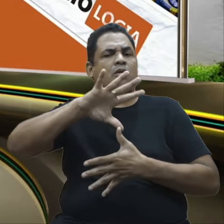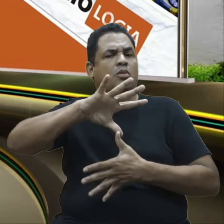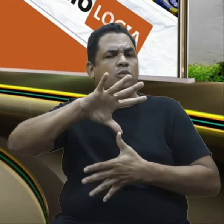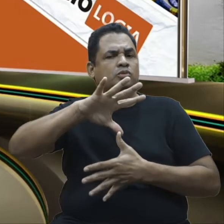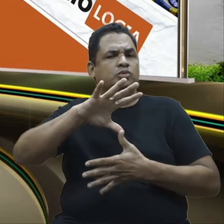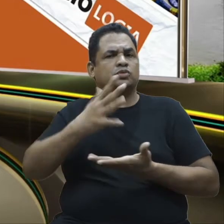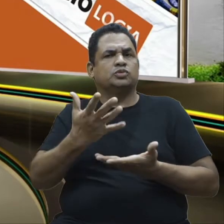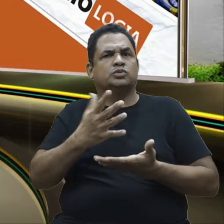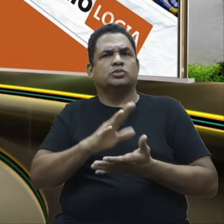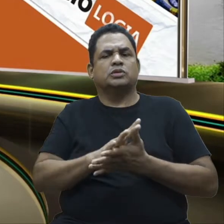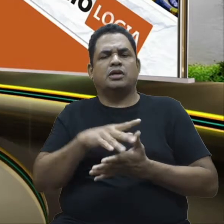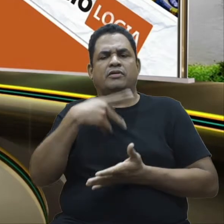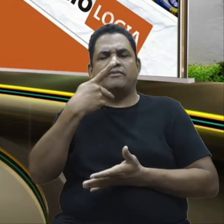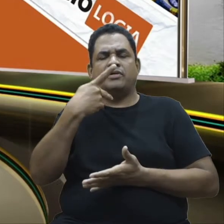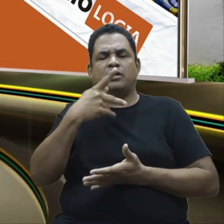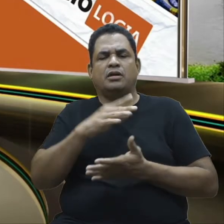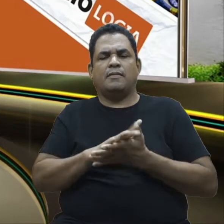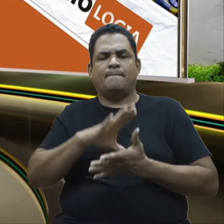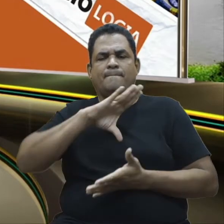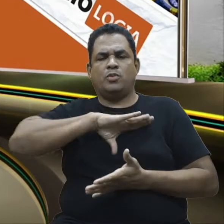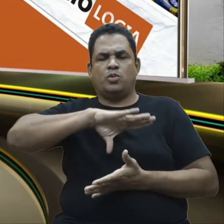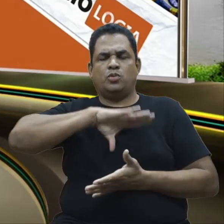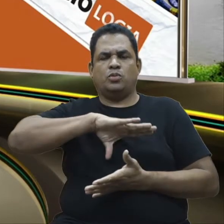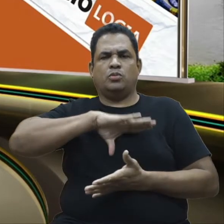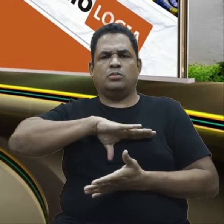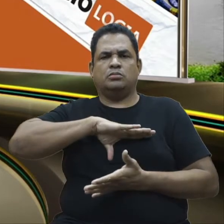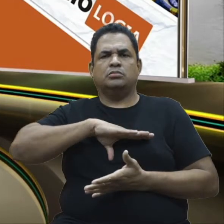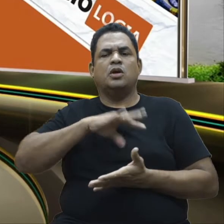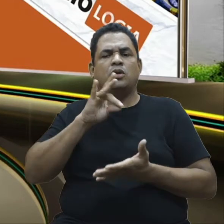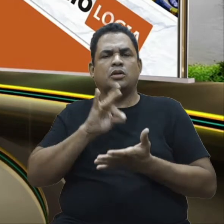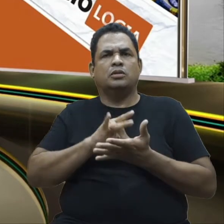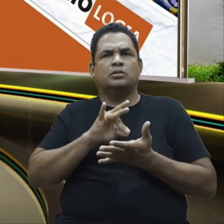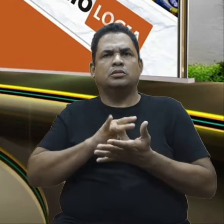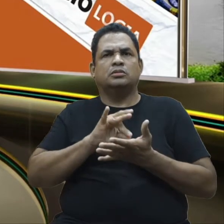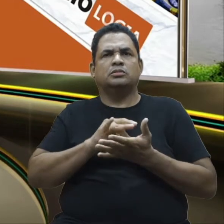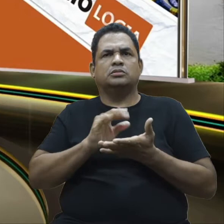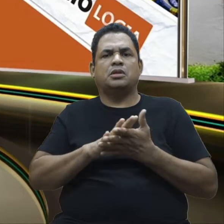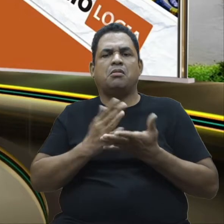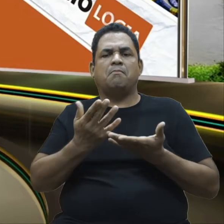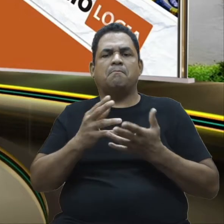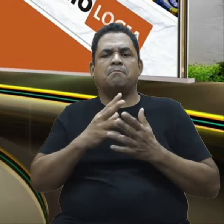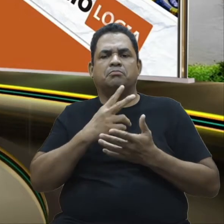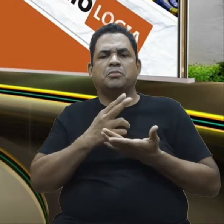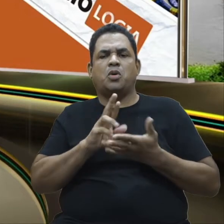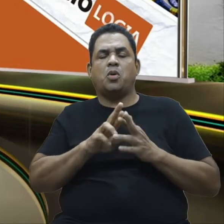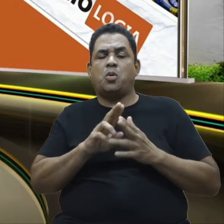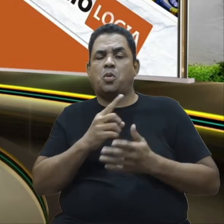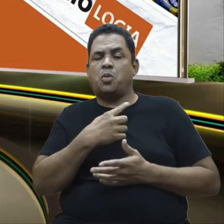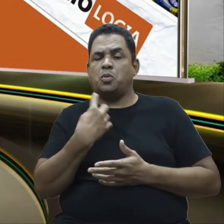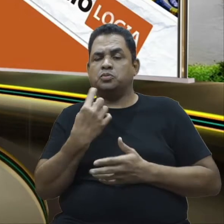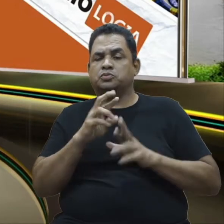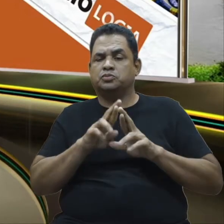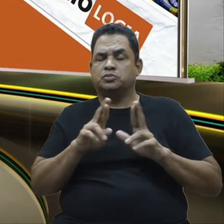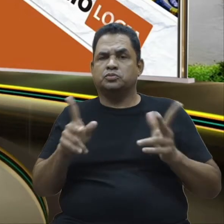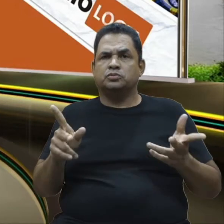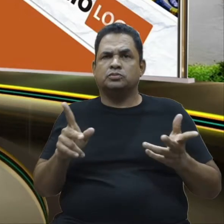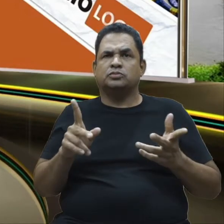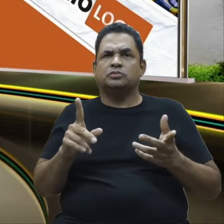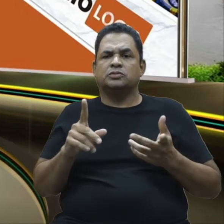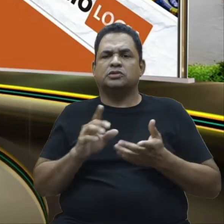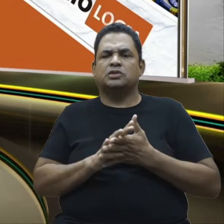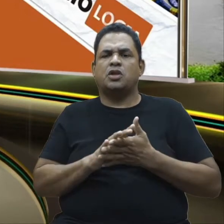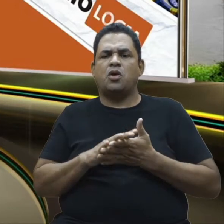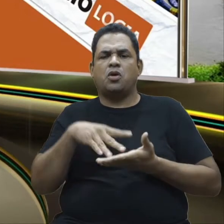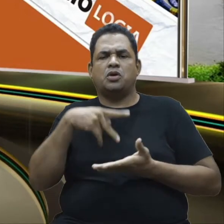português. Então, a gente realmente se sente um pouco diferente deles. Talvez, se nós falássemos